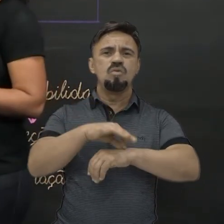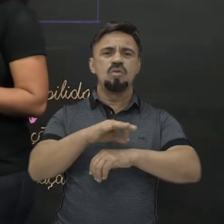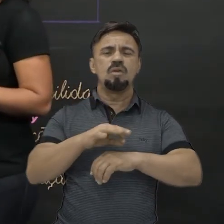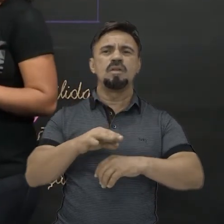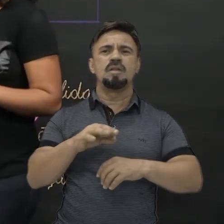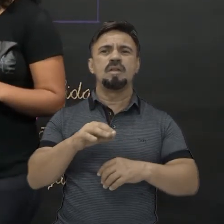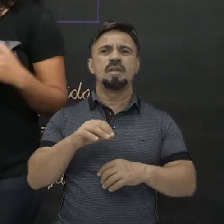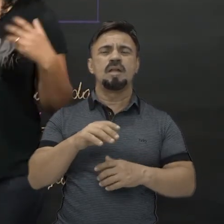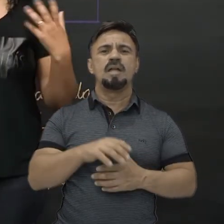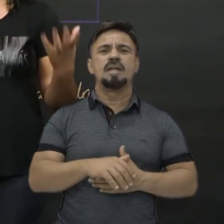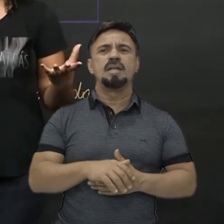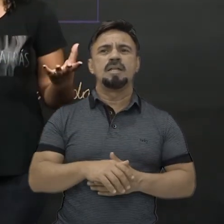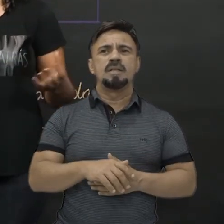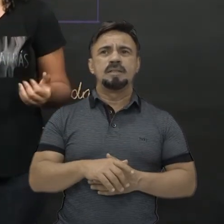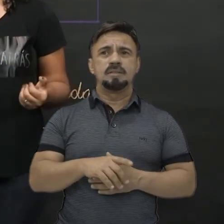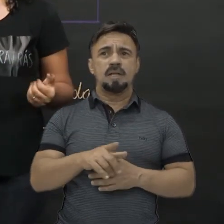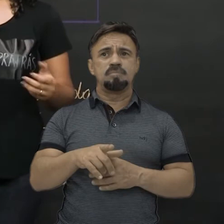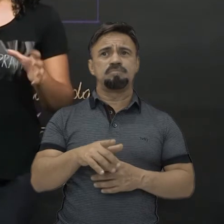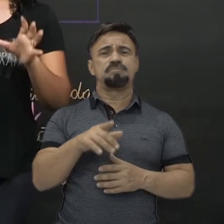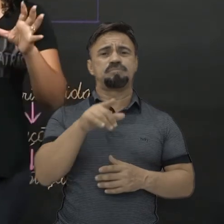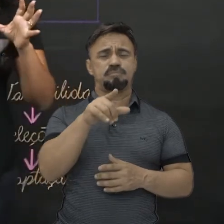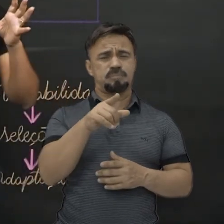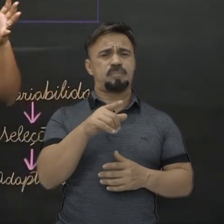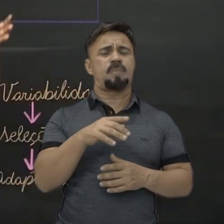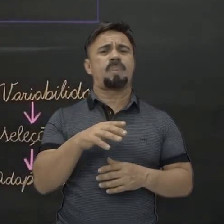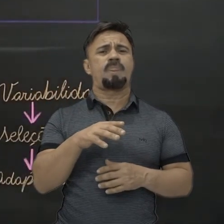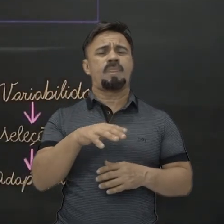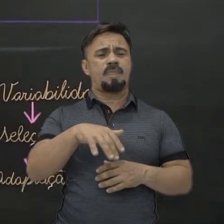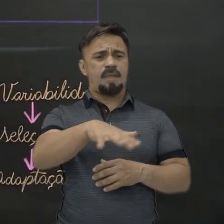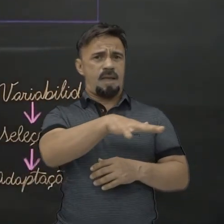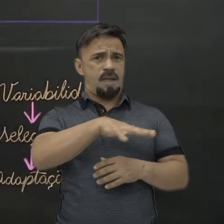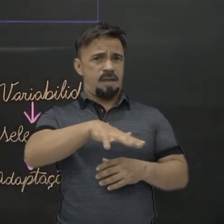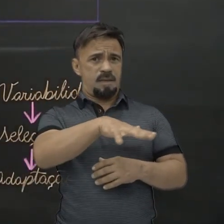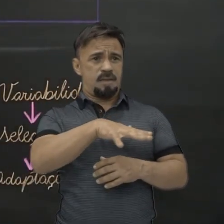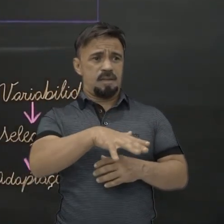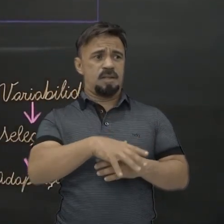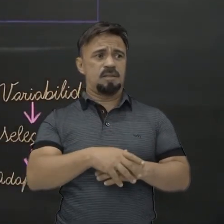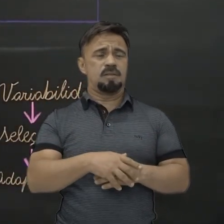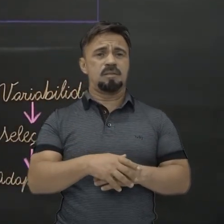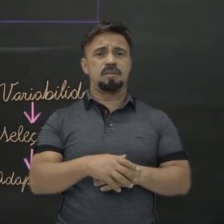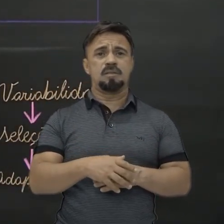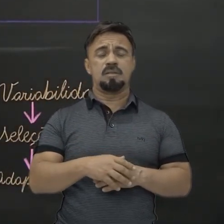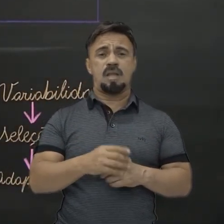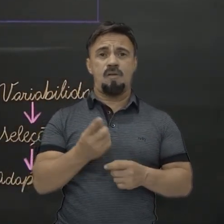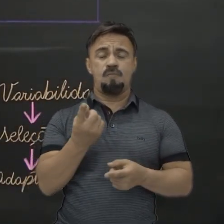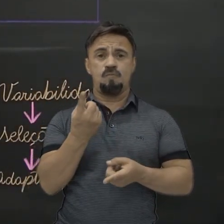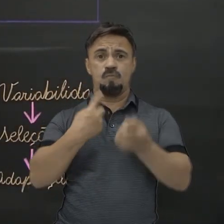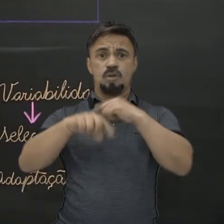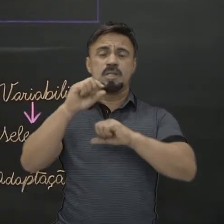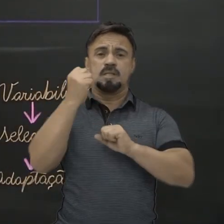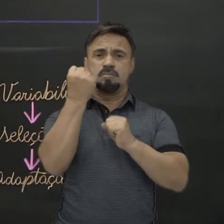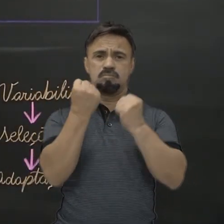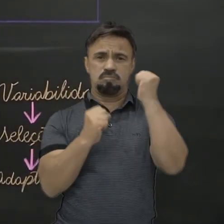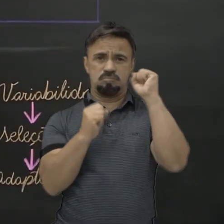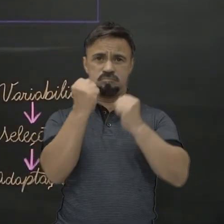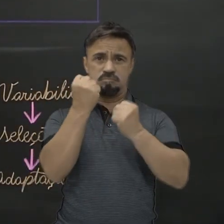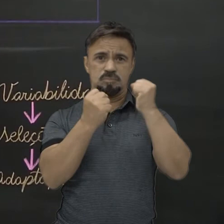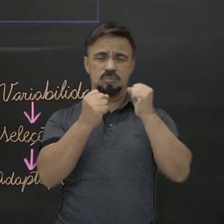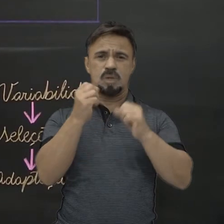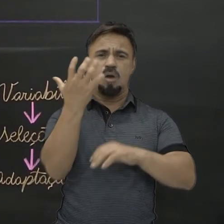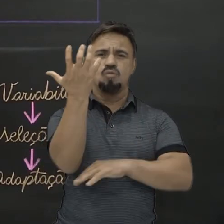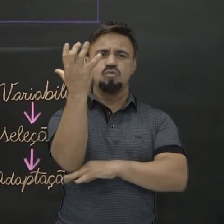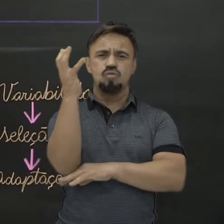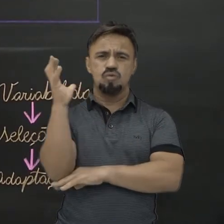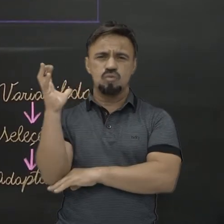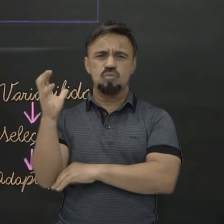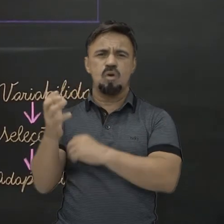da Inglaterra, observava-se que naquela região, ali onde houve o boom da Revolução Industrial, os bosques,